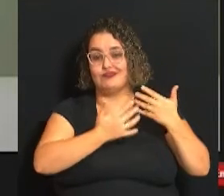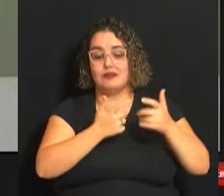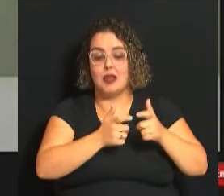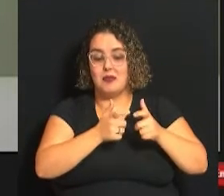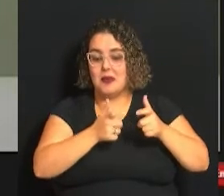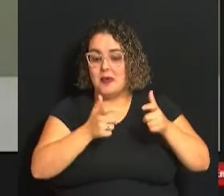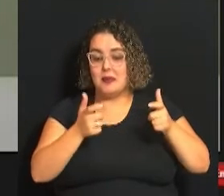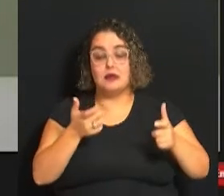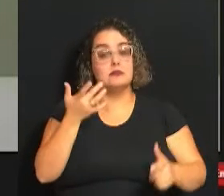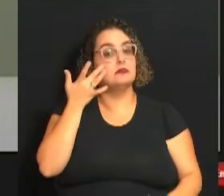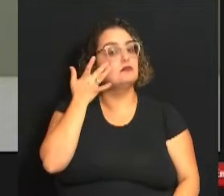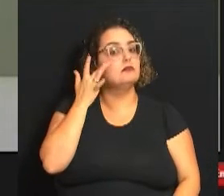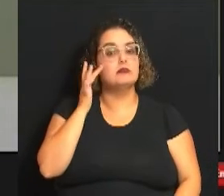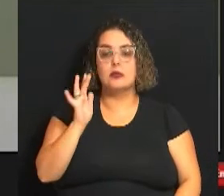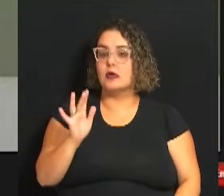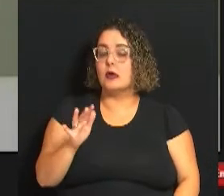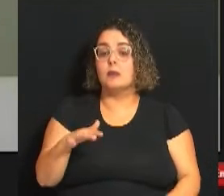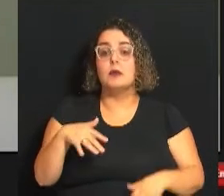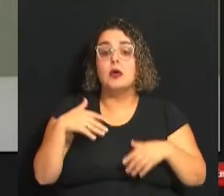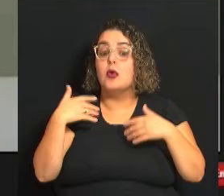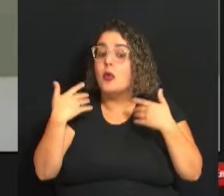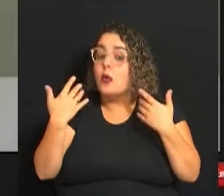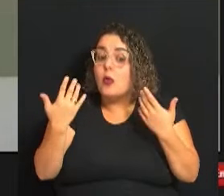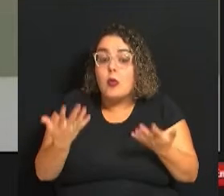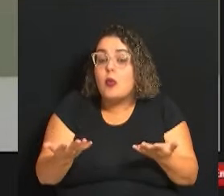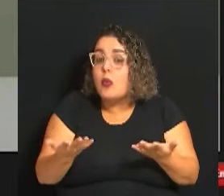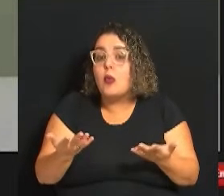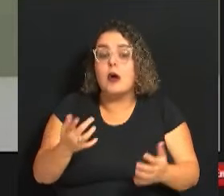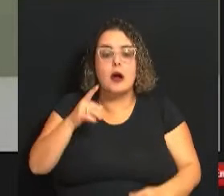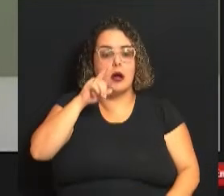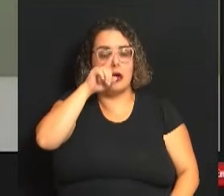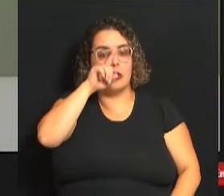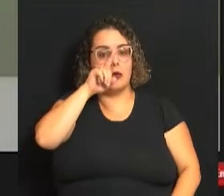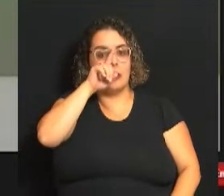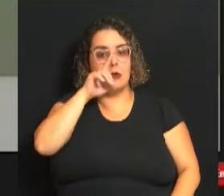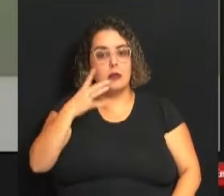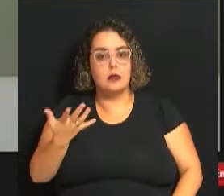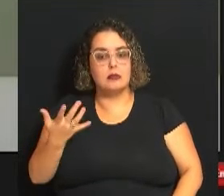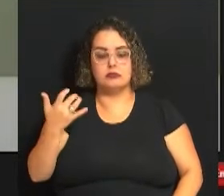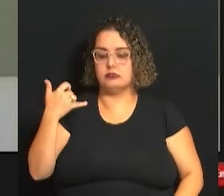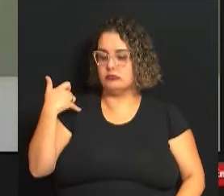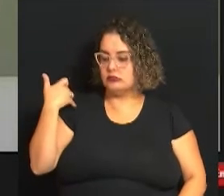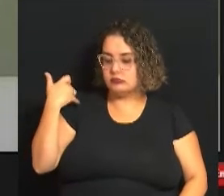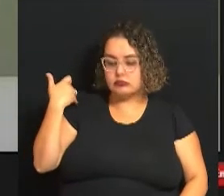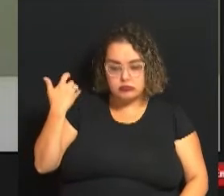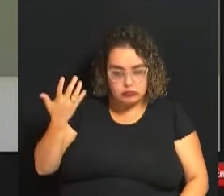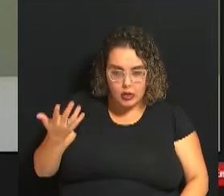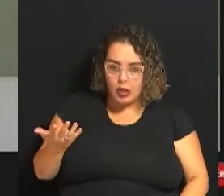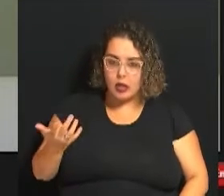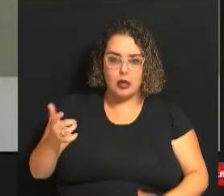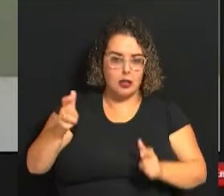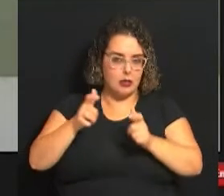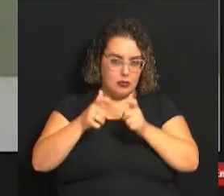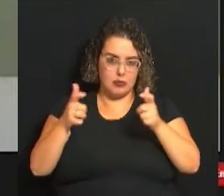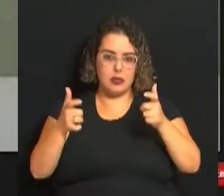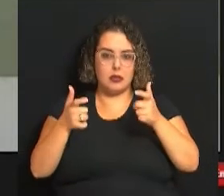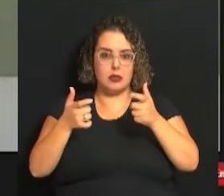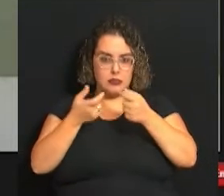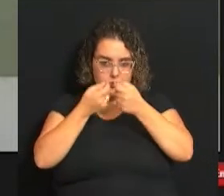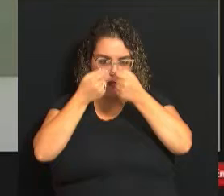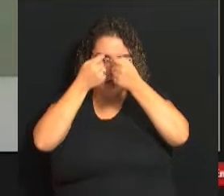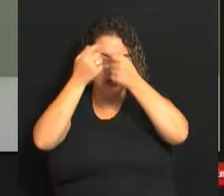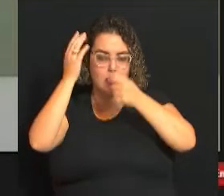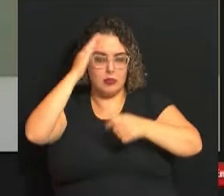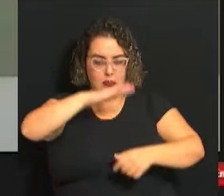não sabe quais são os fatores de risco, a não ser a idade, a maioria dos tumores